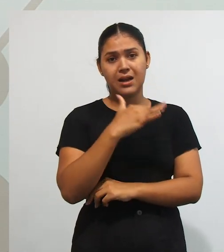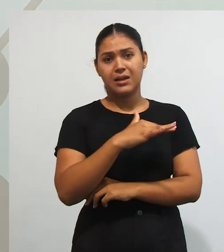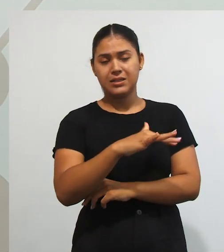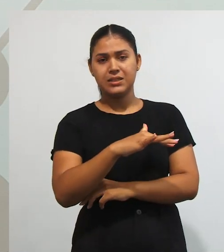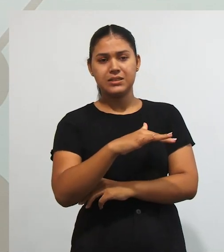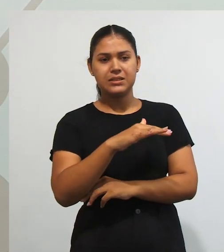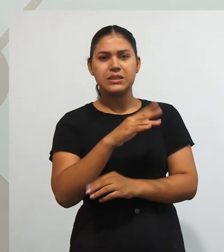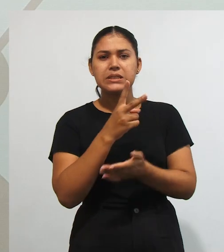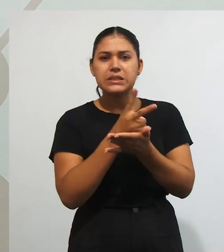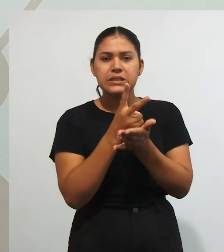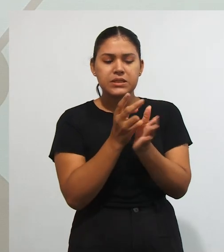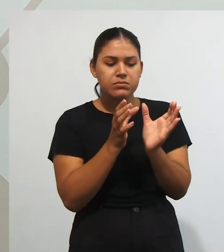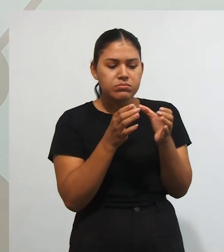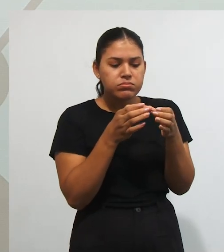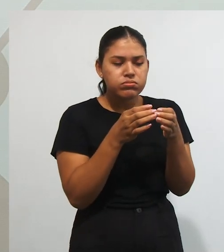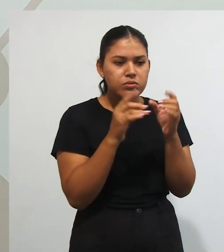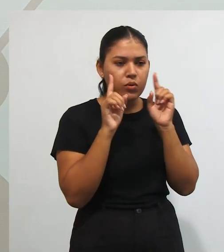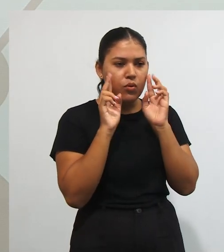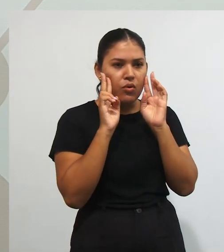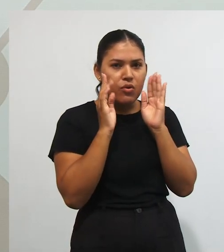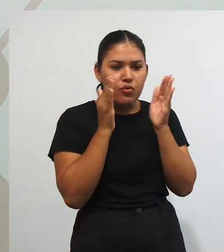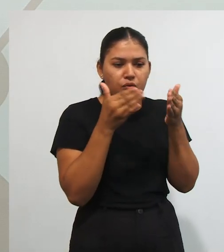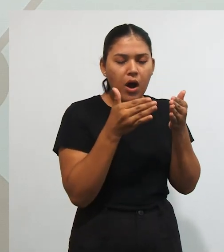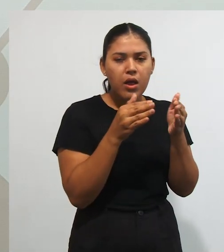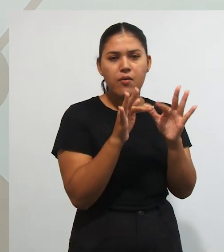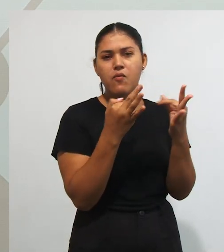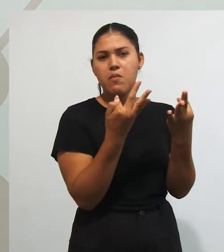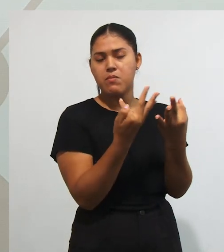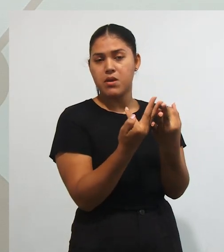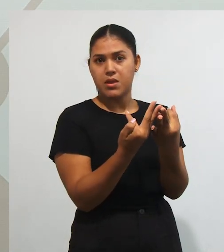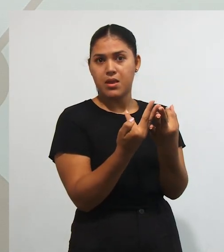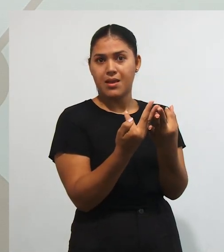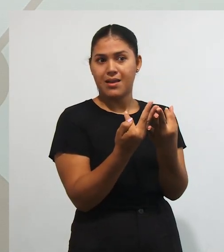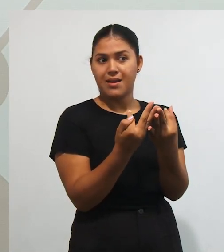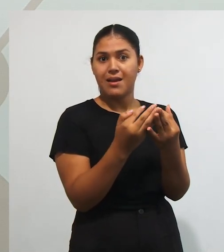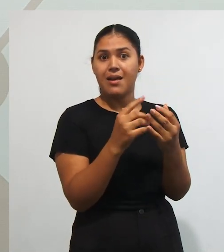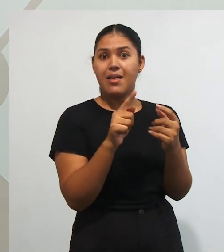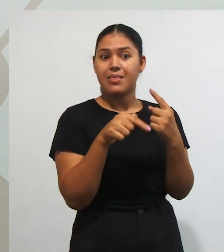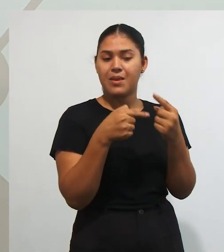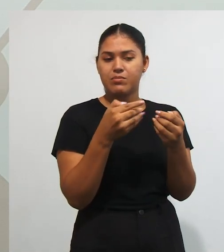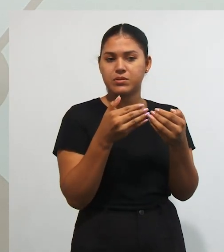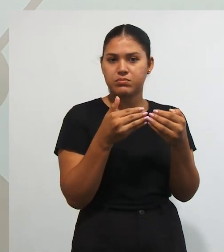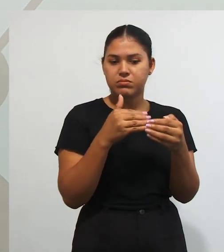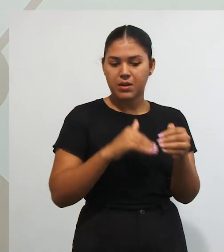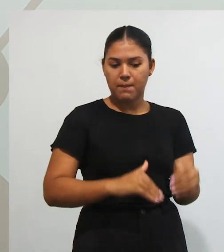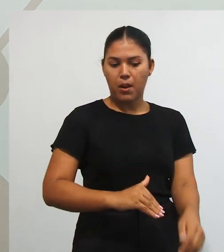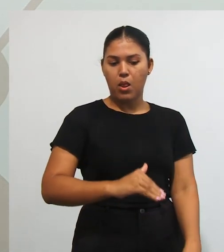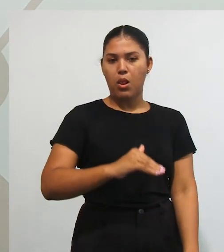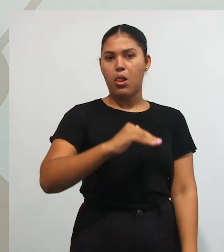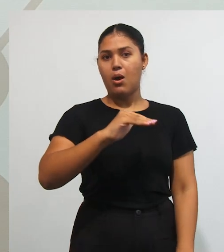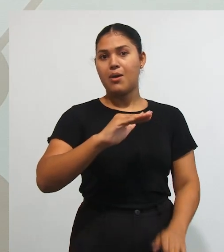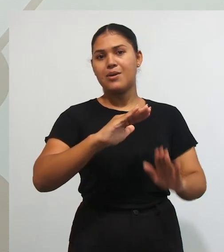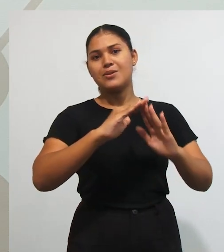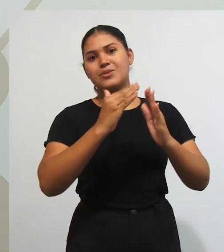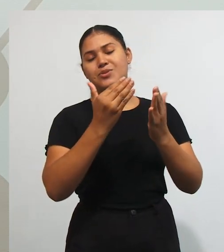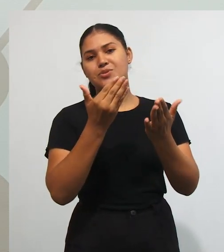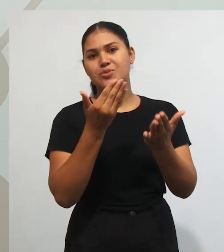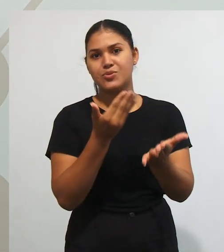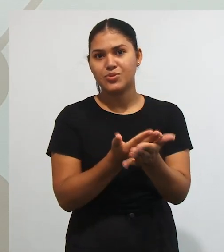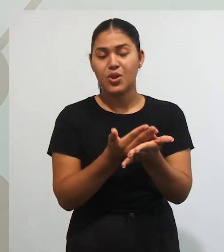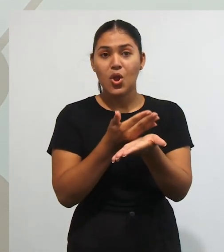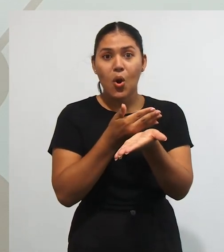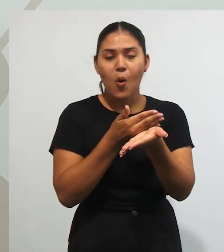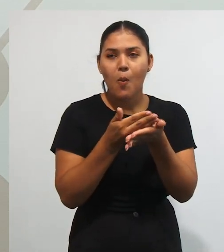num estrato social muito pequeno, que é o seio familiar. Quando chega à escola, o estrato social se